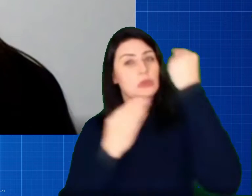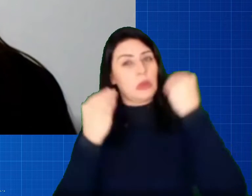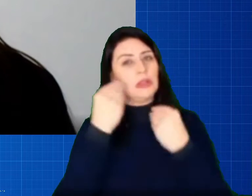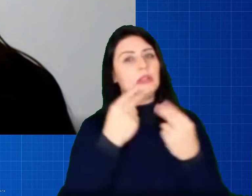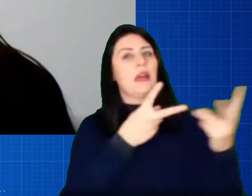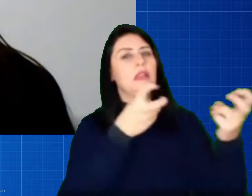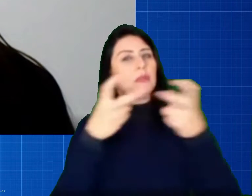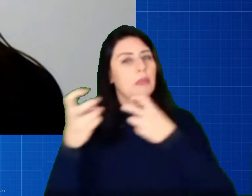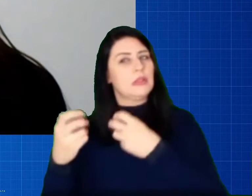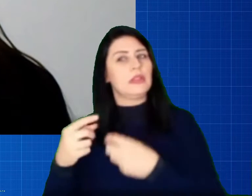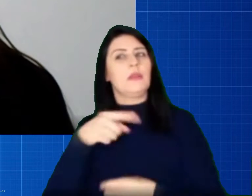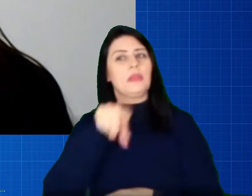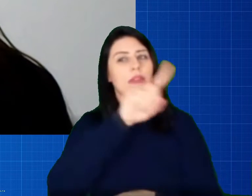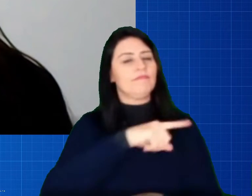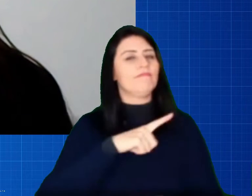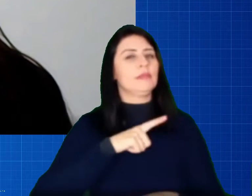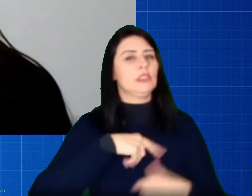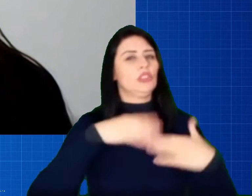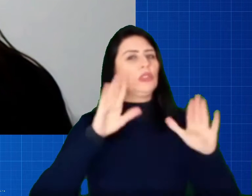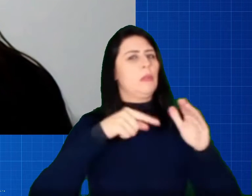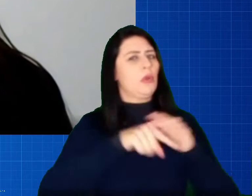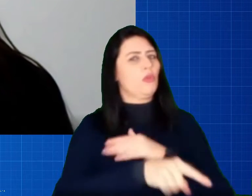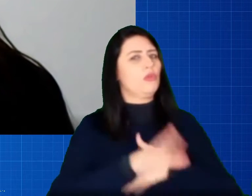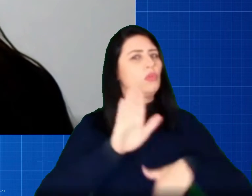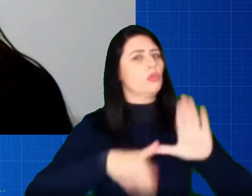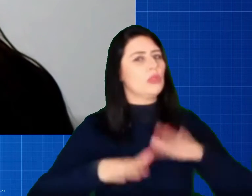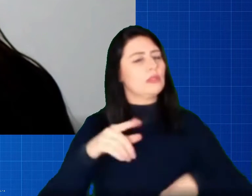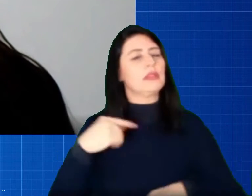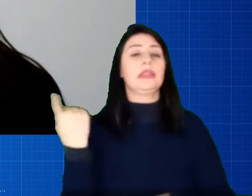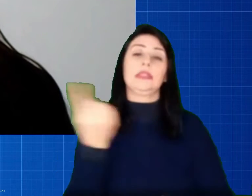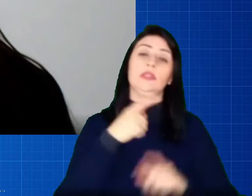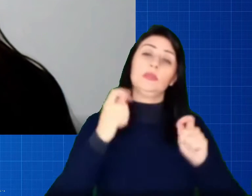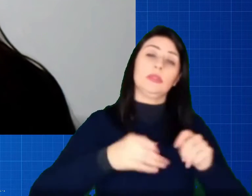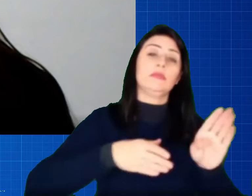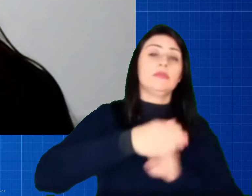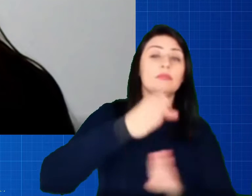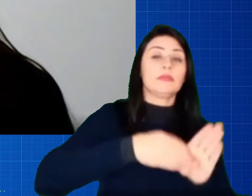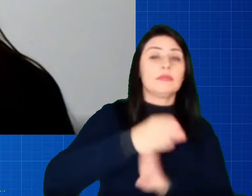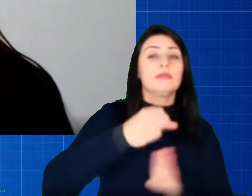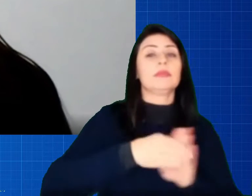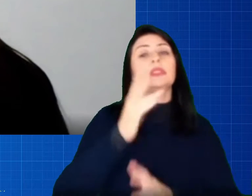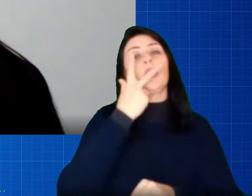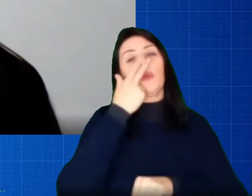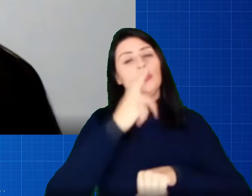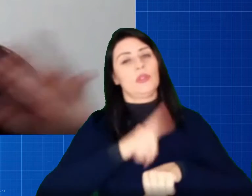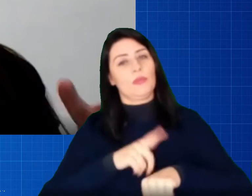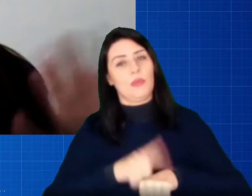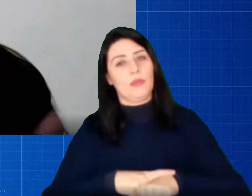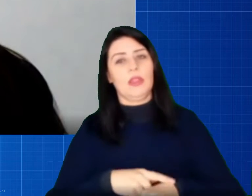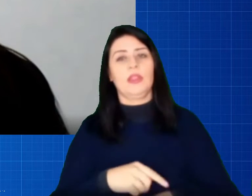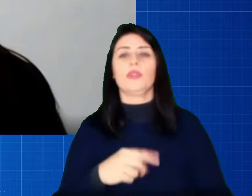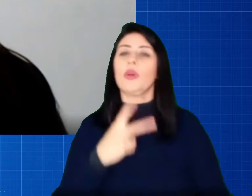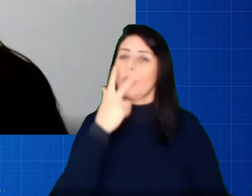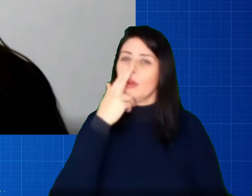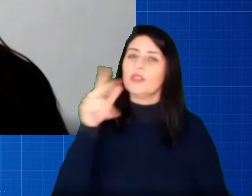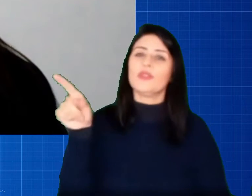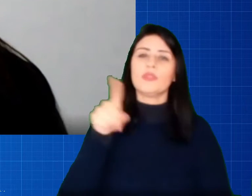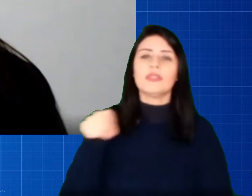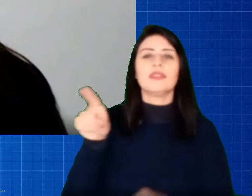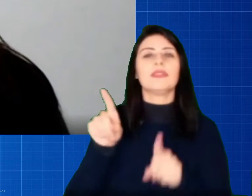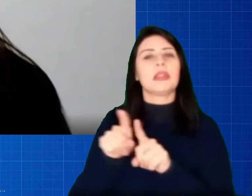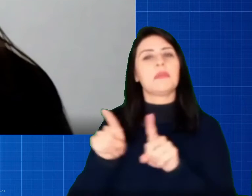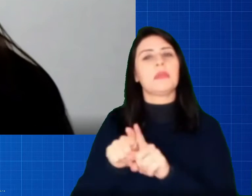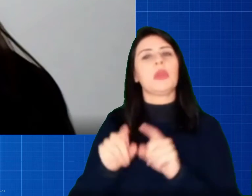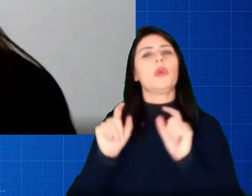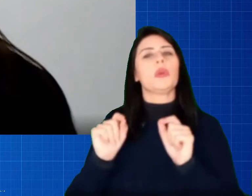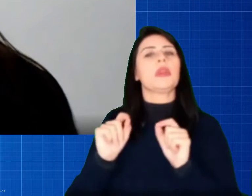começa a perceber que tem vários públicos, né? E a gente precisa orientá-los. Então, acho que esse é o momento, né? Acho que vocês também podem, né, dizer o